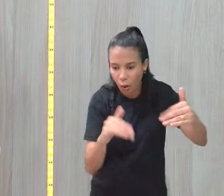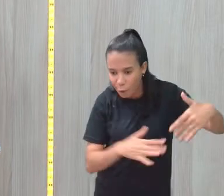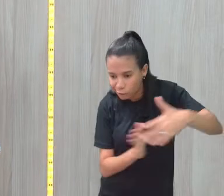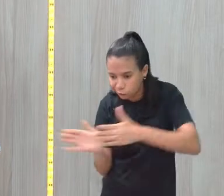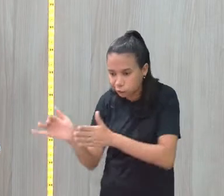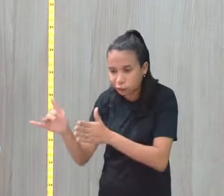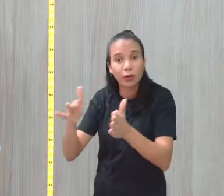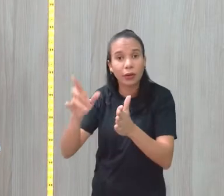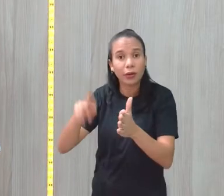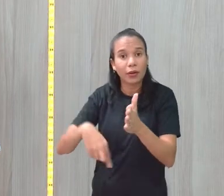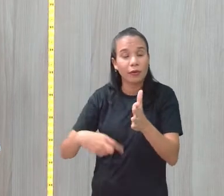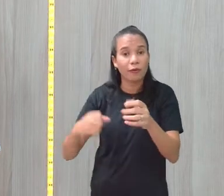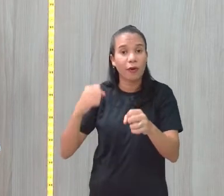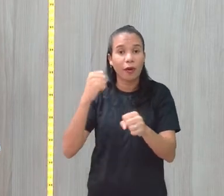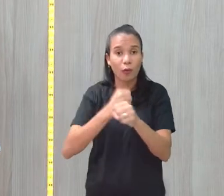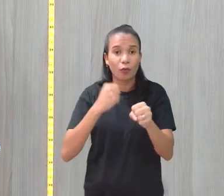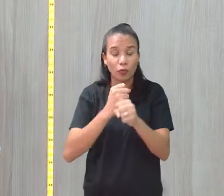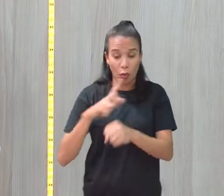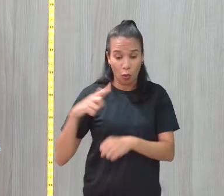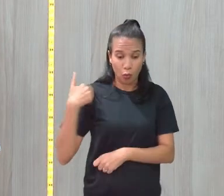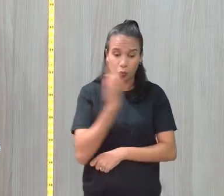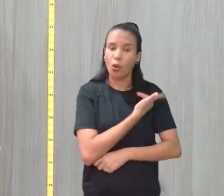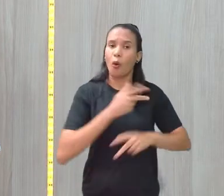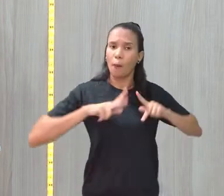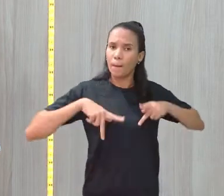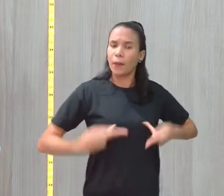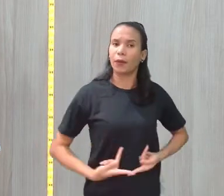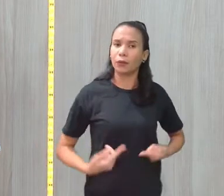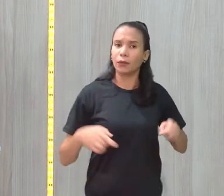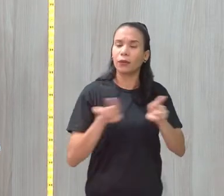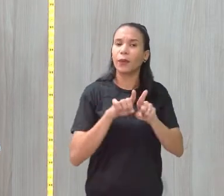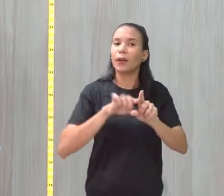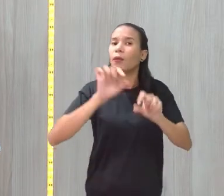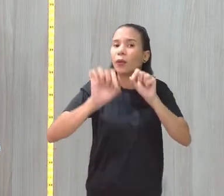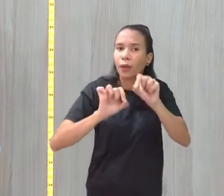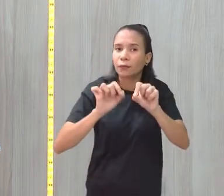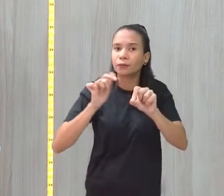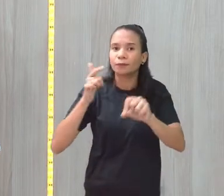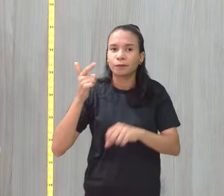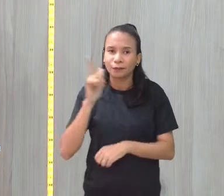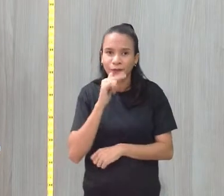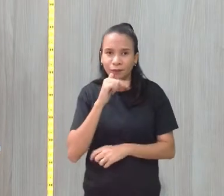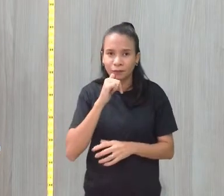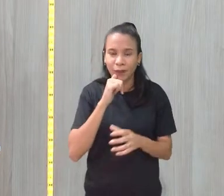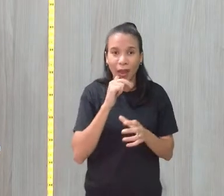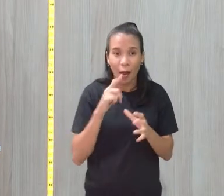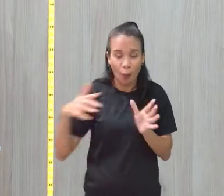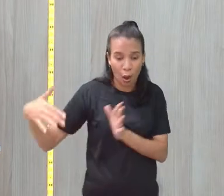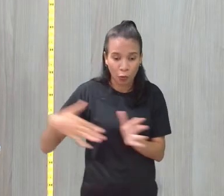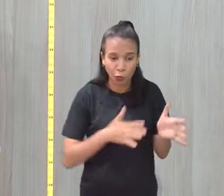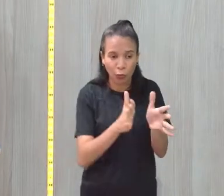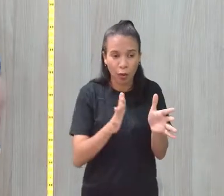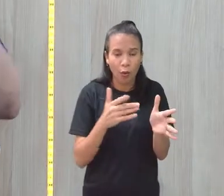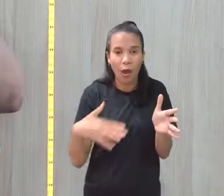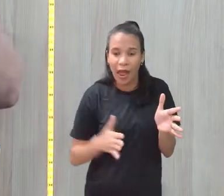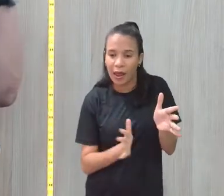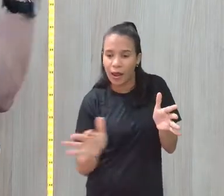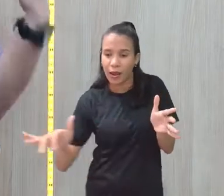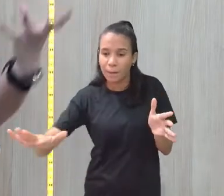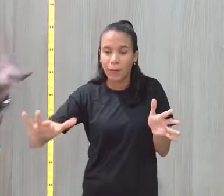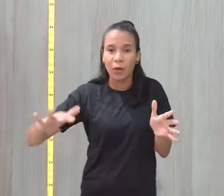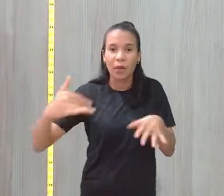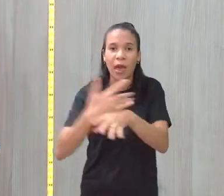canais, eles foram construídos por nós, seres humanos, né? Para quê? Para poder o rio ter por onde passar. E a cidade,